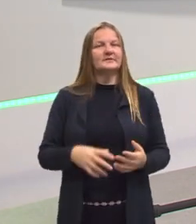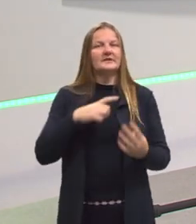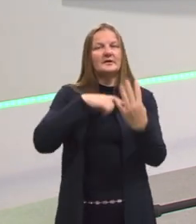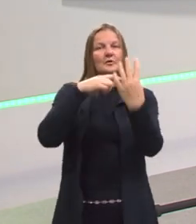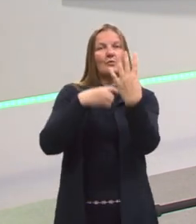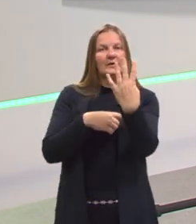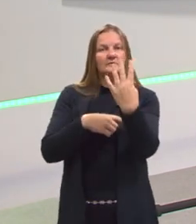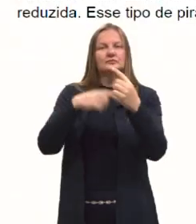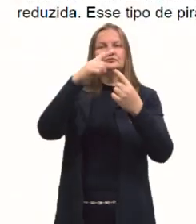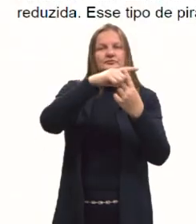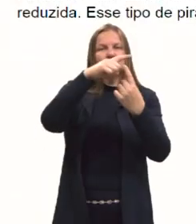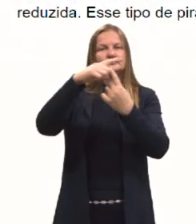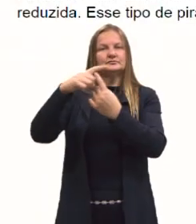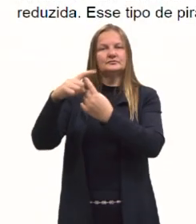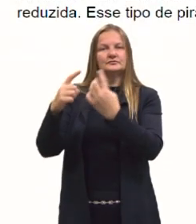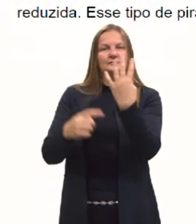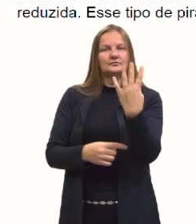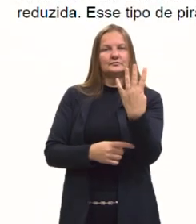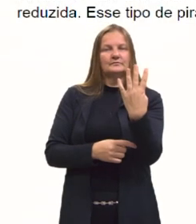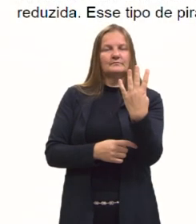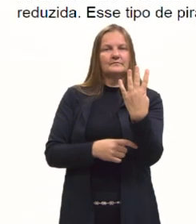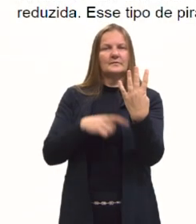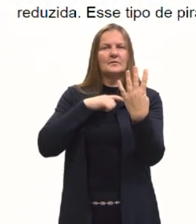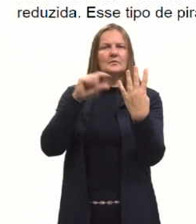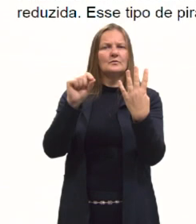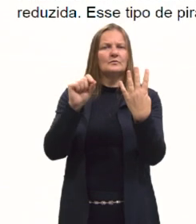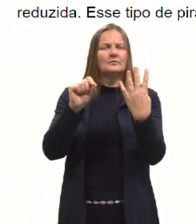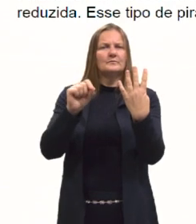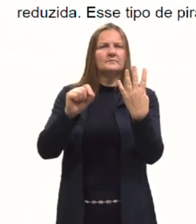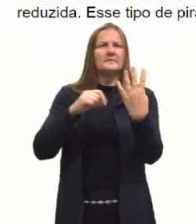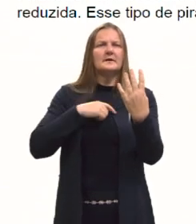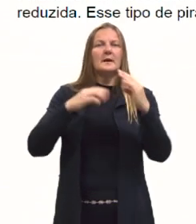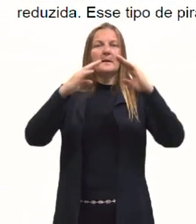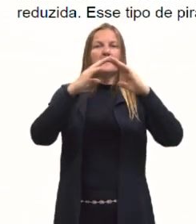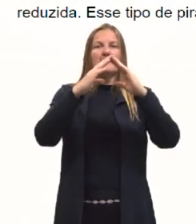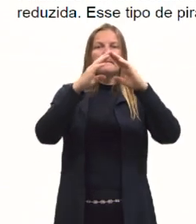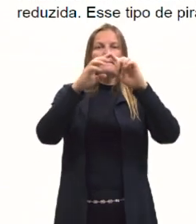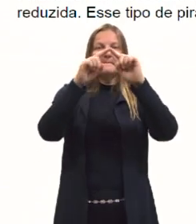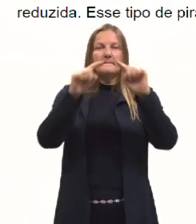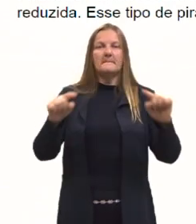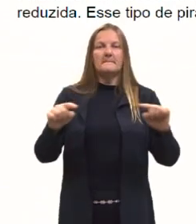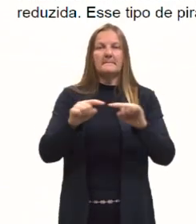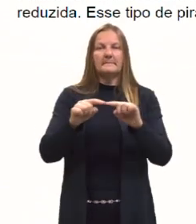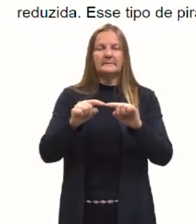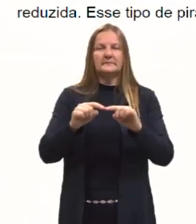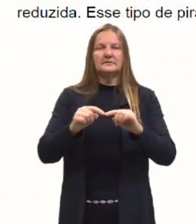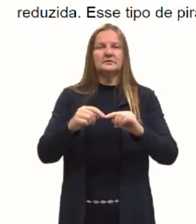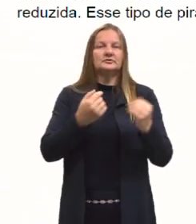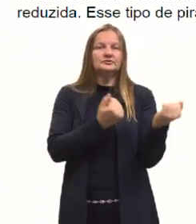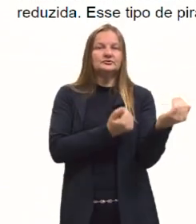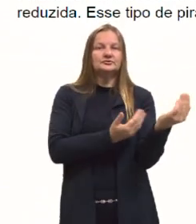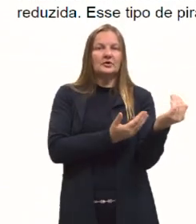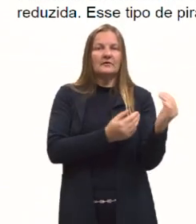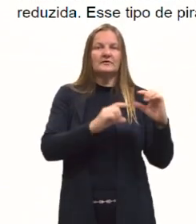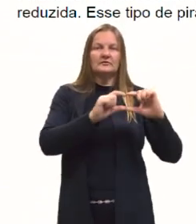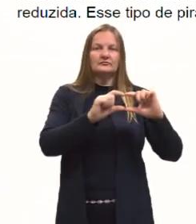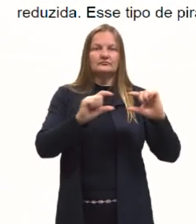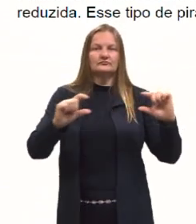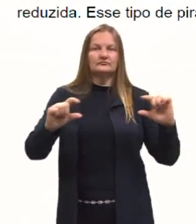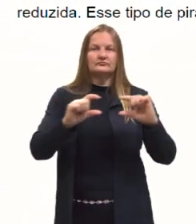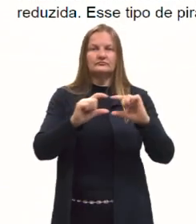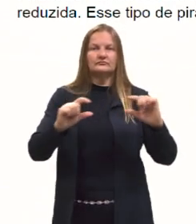quatro tipos quando aparece lá para nós temos quatro tipos a pirâmide jovem Então ela possui a base mais larga em